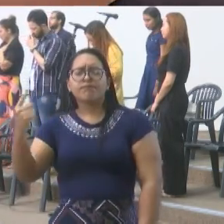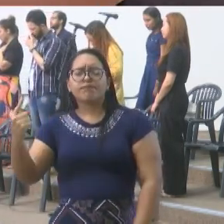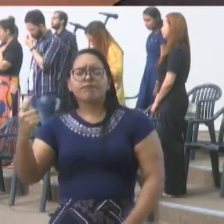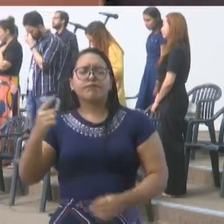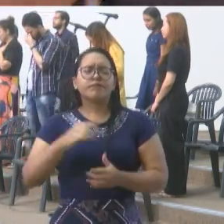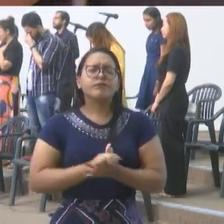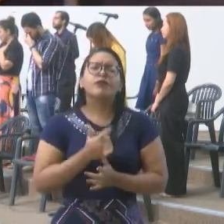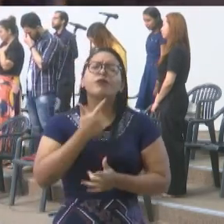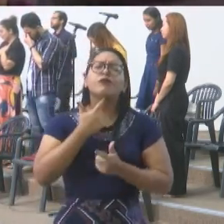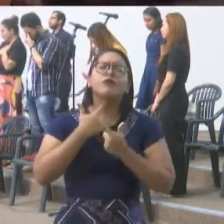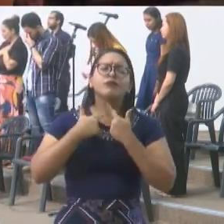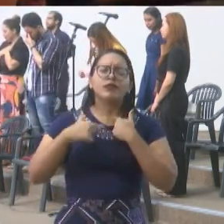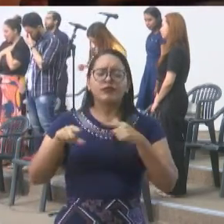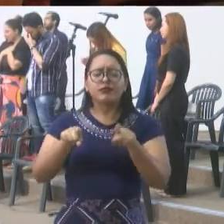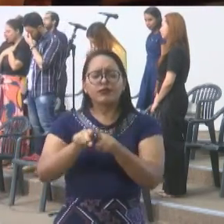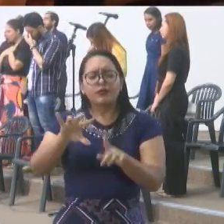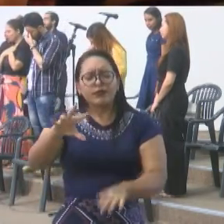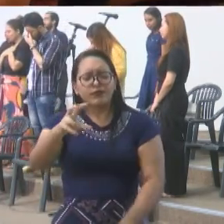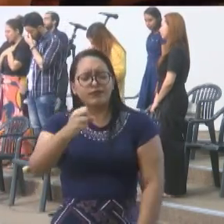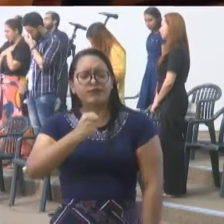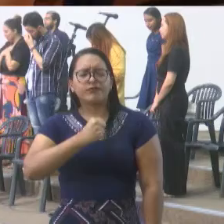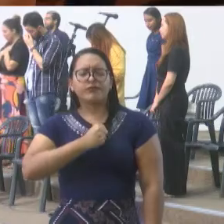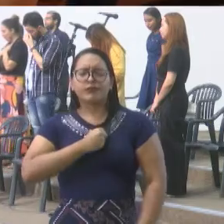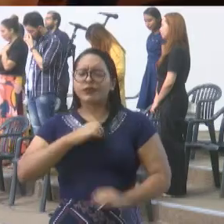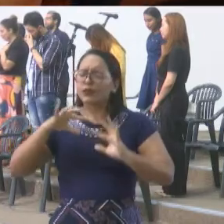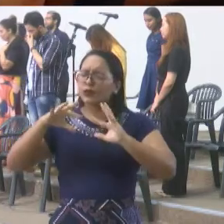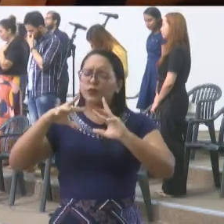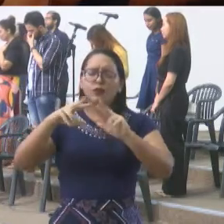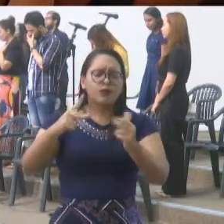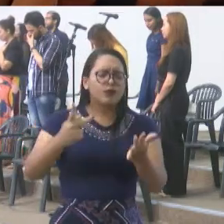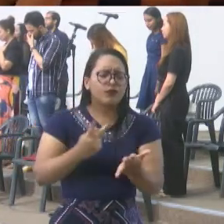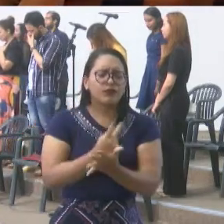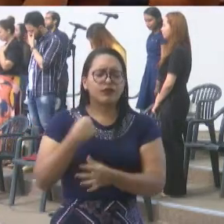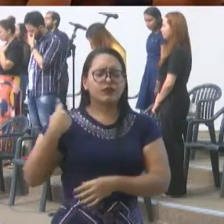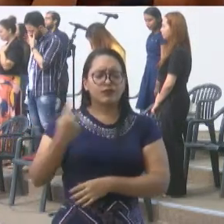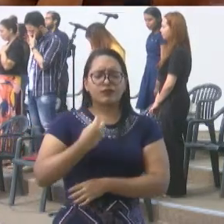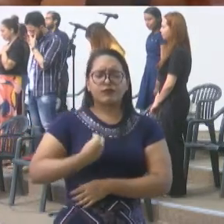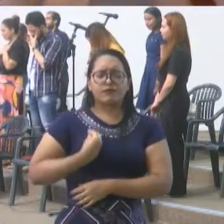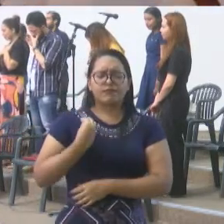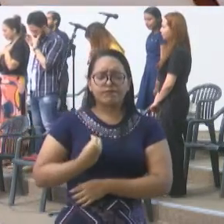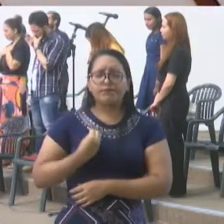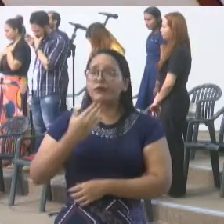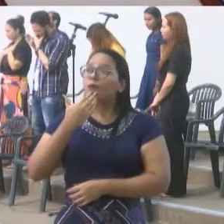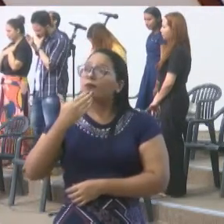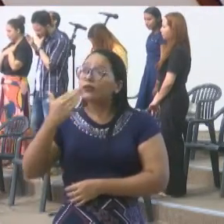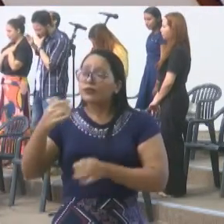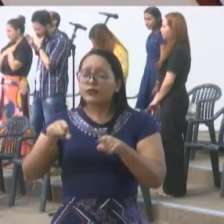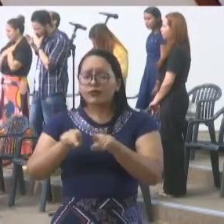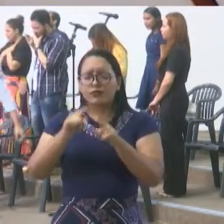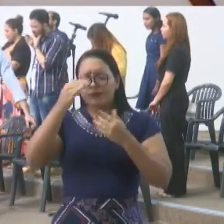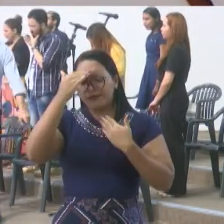e a vontade para resgatar, que tudo isso aconteça nas nossas vidas. Assim nós te pedimos